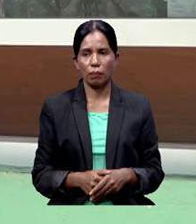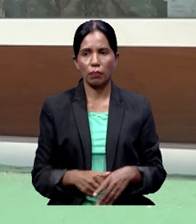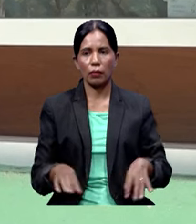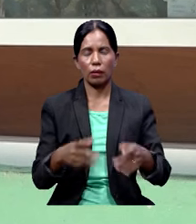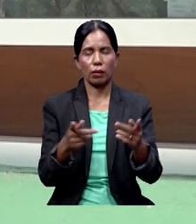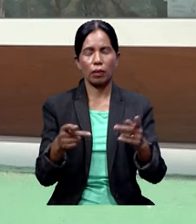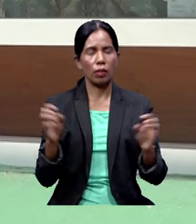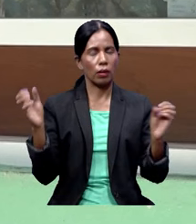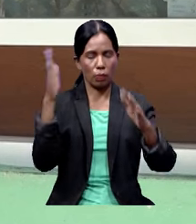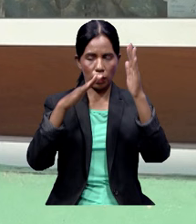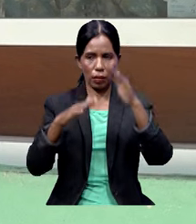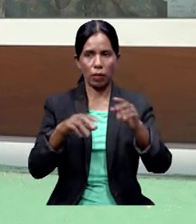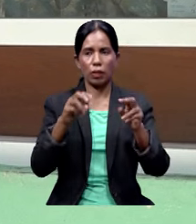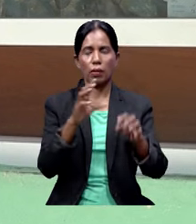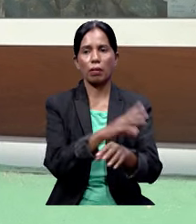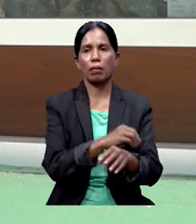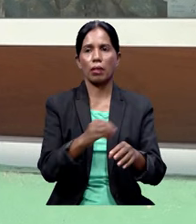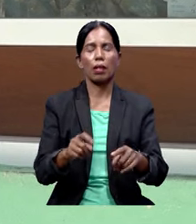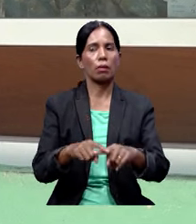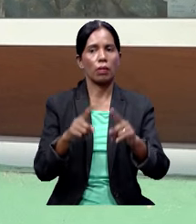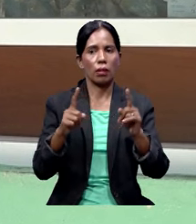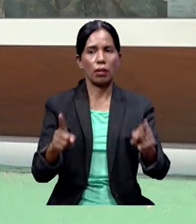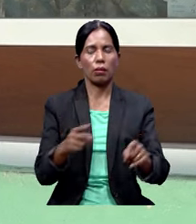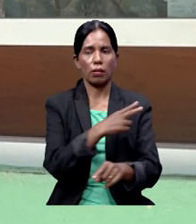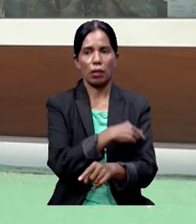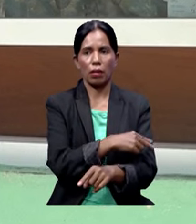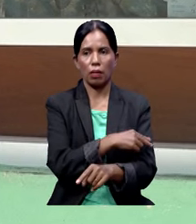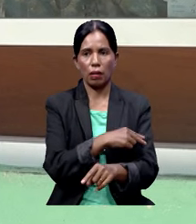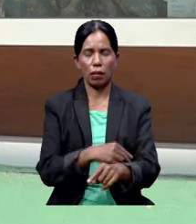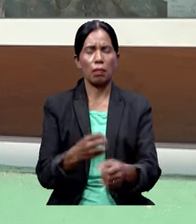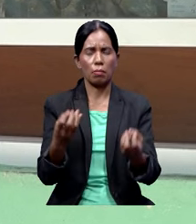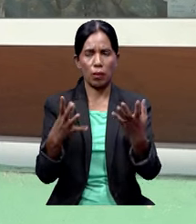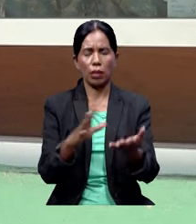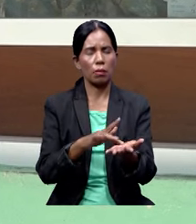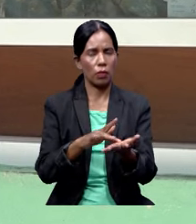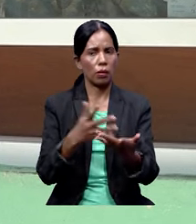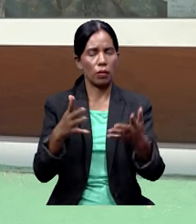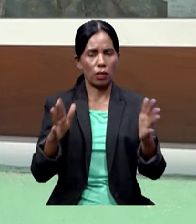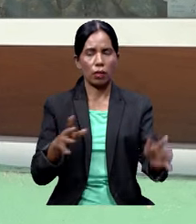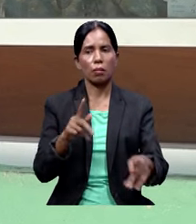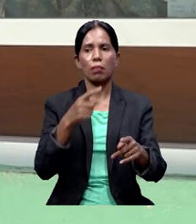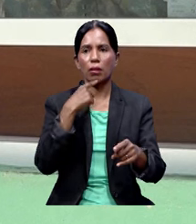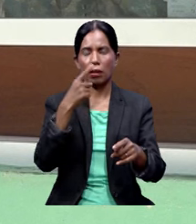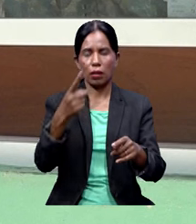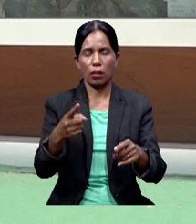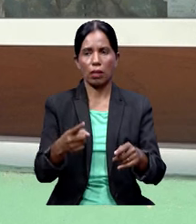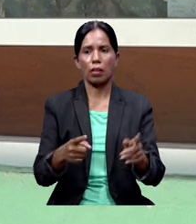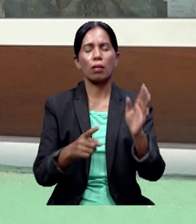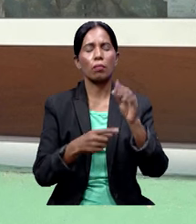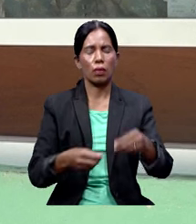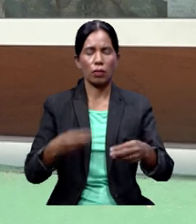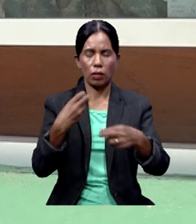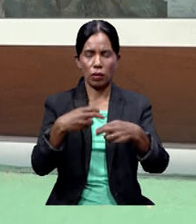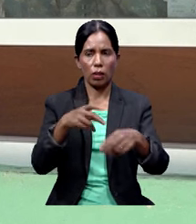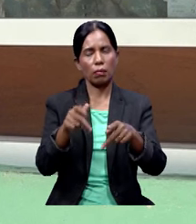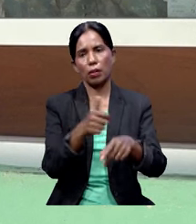Laos problema menos profissional saúde de, mas bem e restou cai moro que aí tem para que o público questiona. Realidade né, bela foi impacto ba